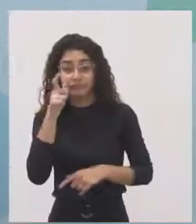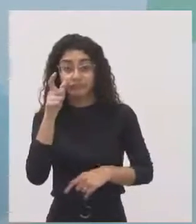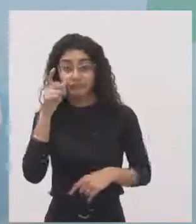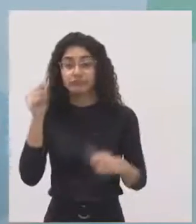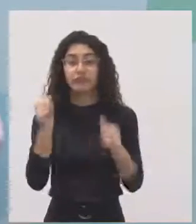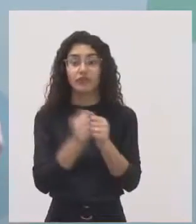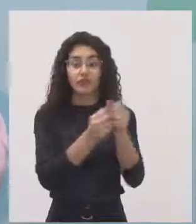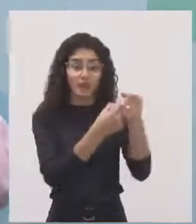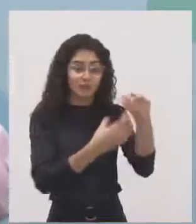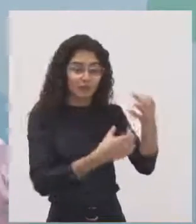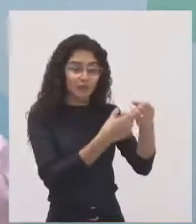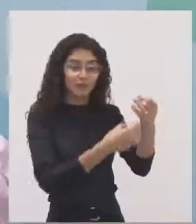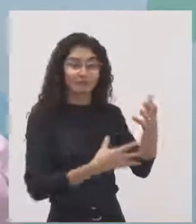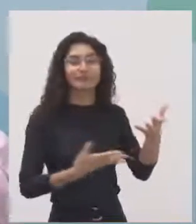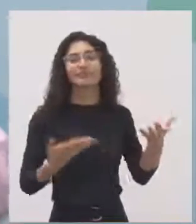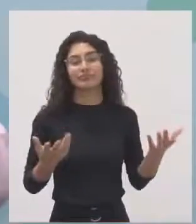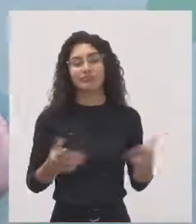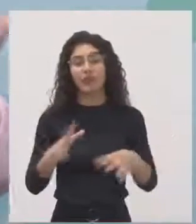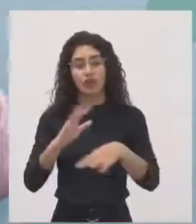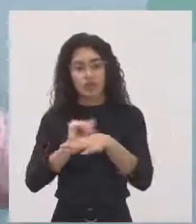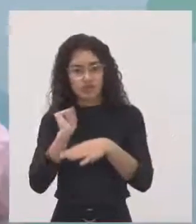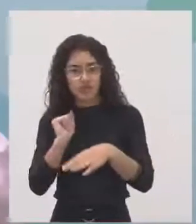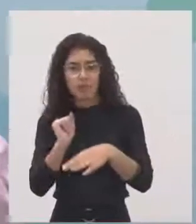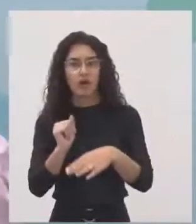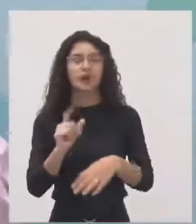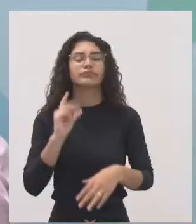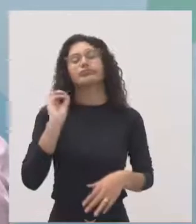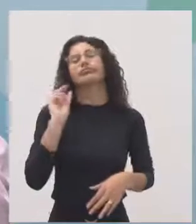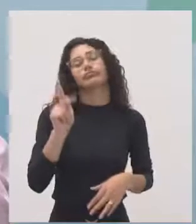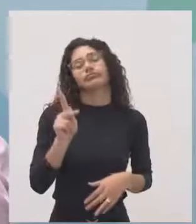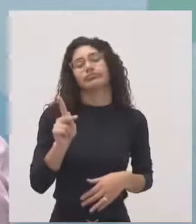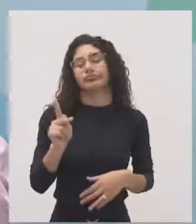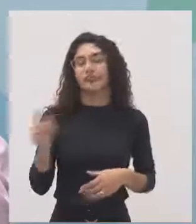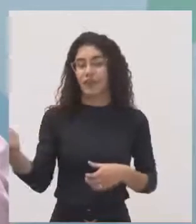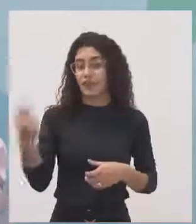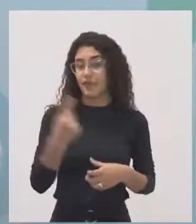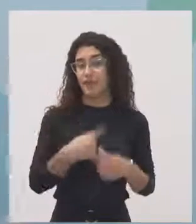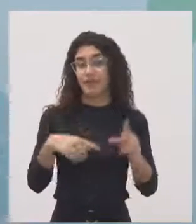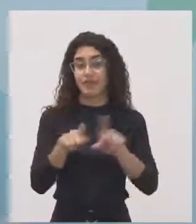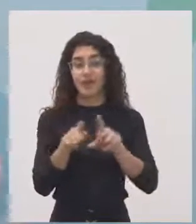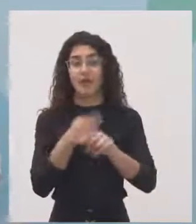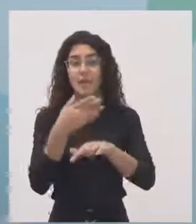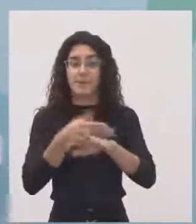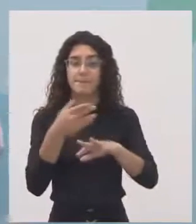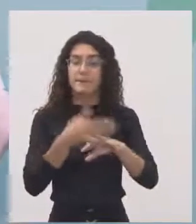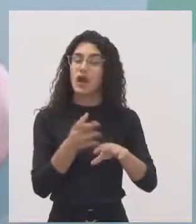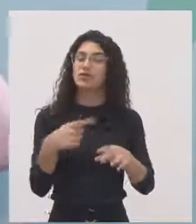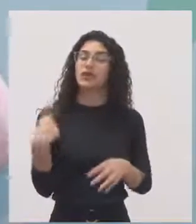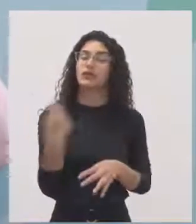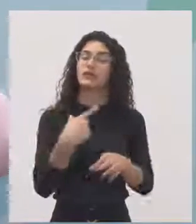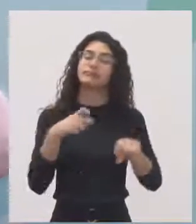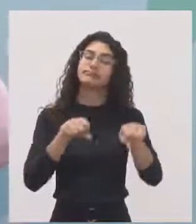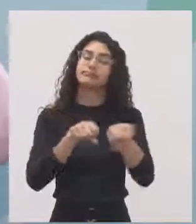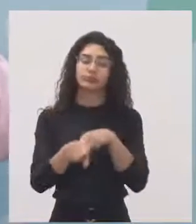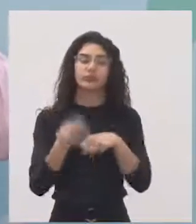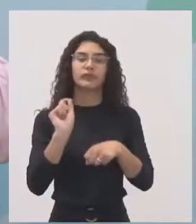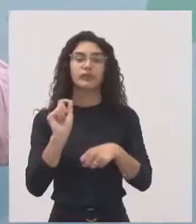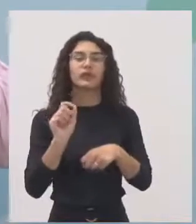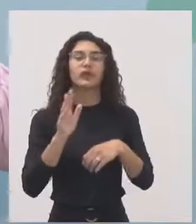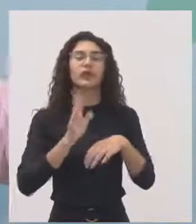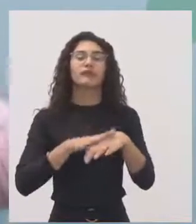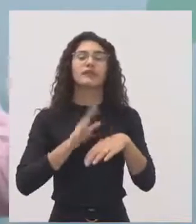aparecem no chat. A gente chamou e elas toparam, então elas vão trazer aí as boas práticas das nossas formações, o que